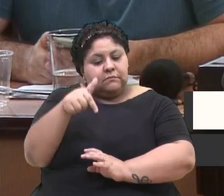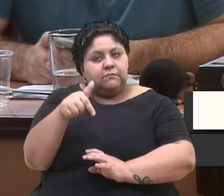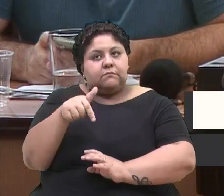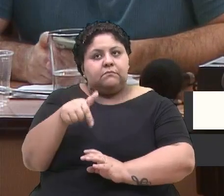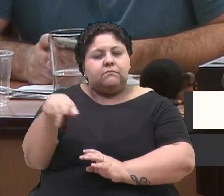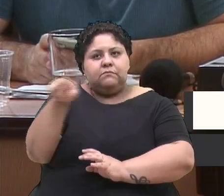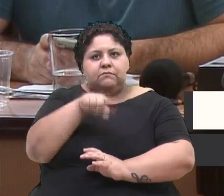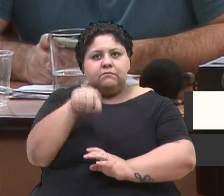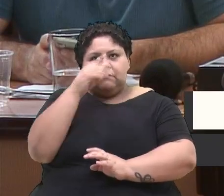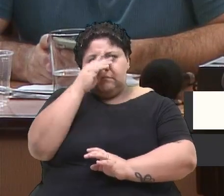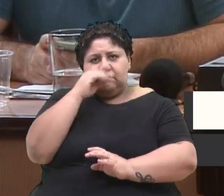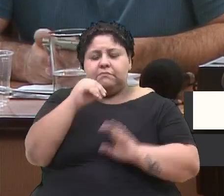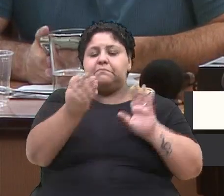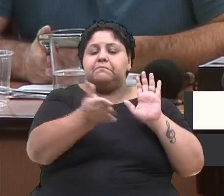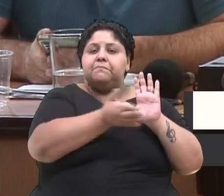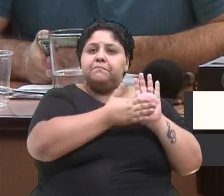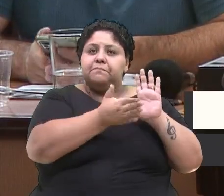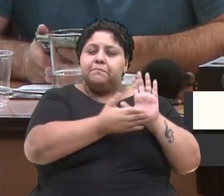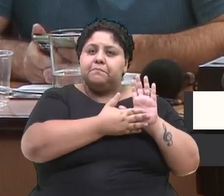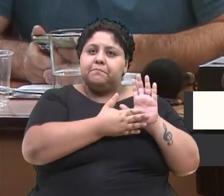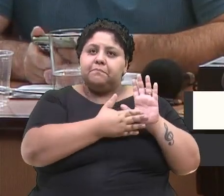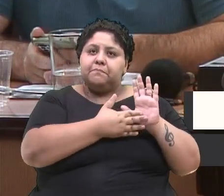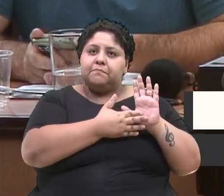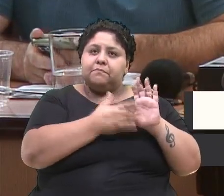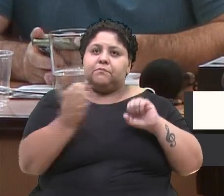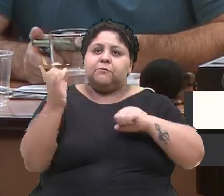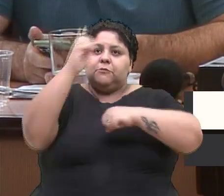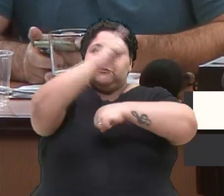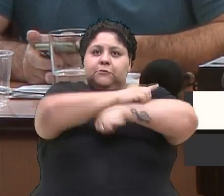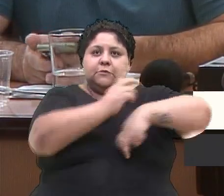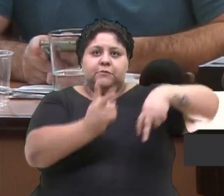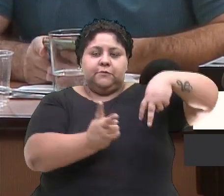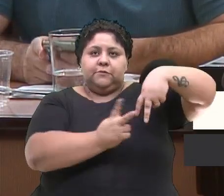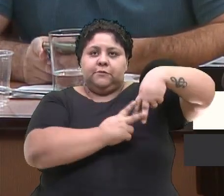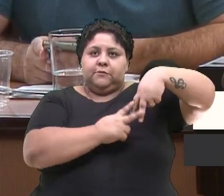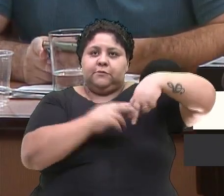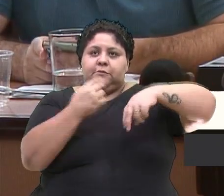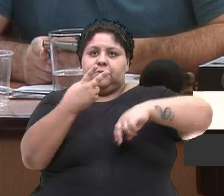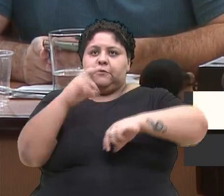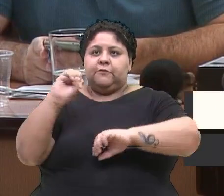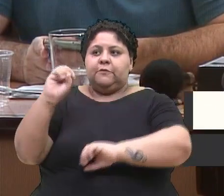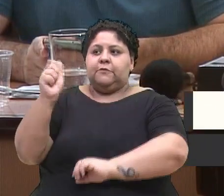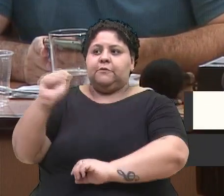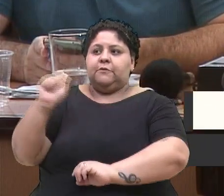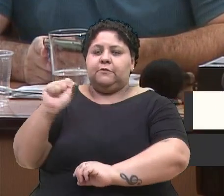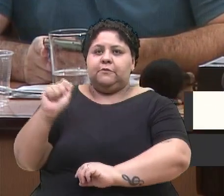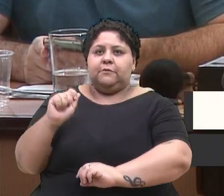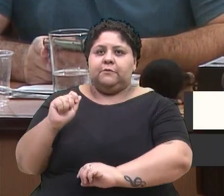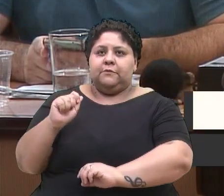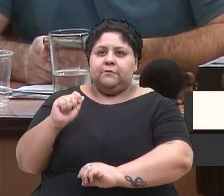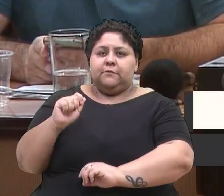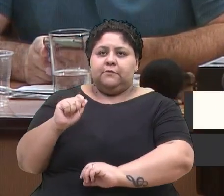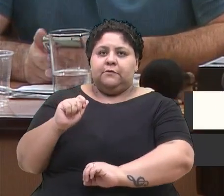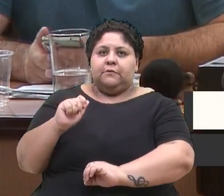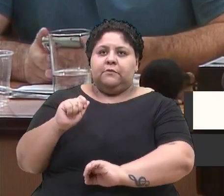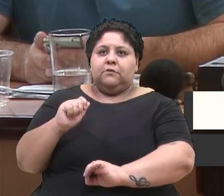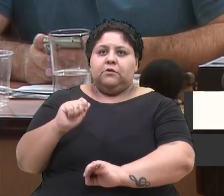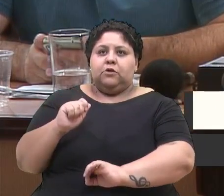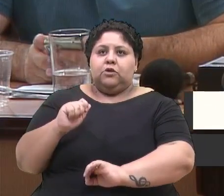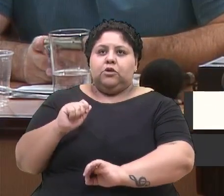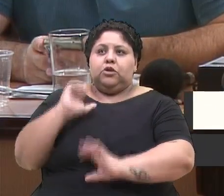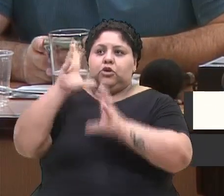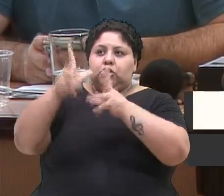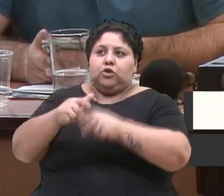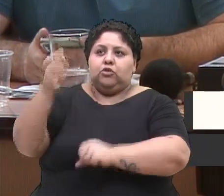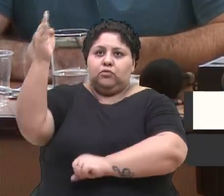estarmos propondo o Dia do Maçom no dia 20 de agosto, que é o dia a nível de Brasil. A